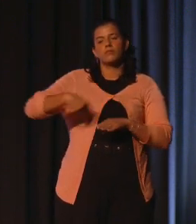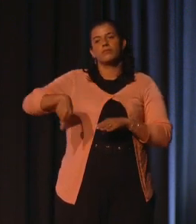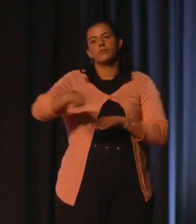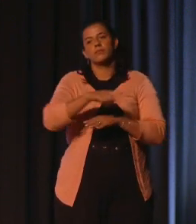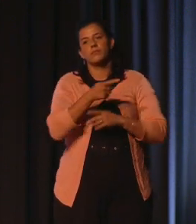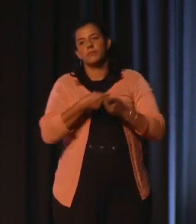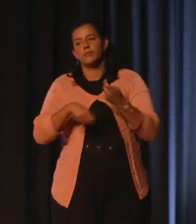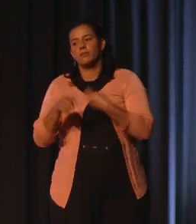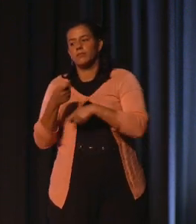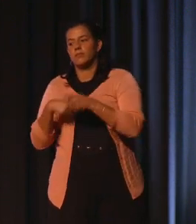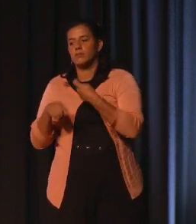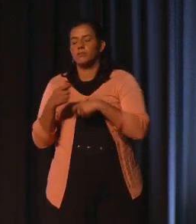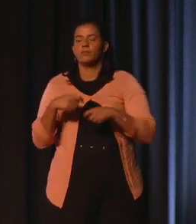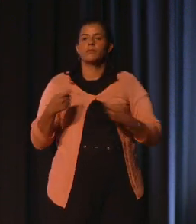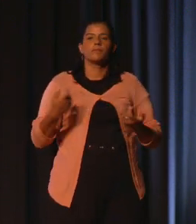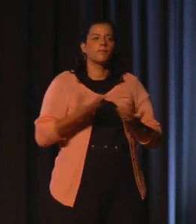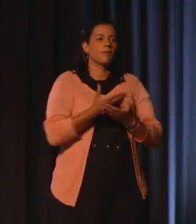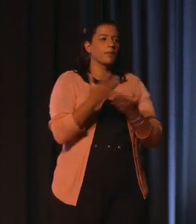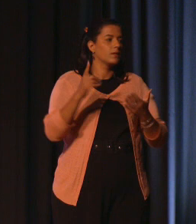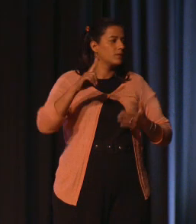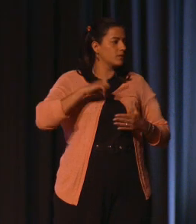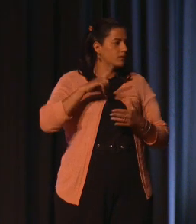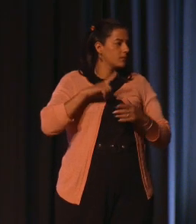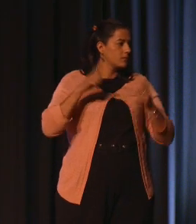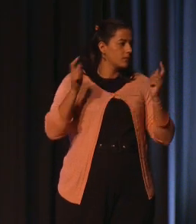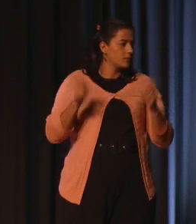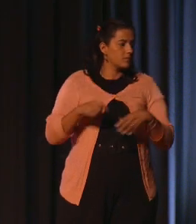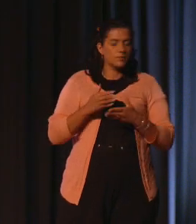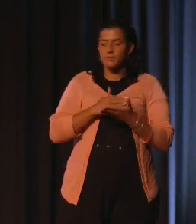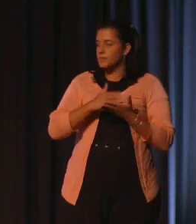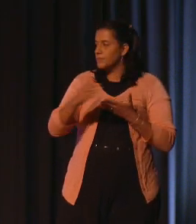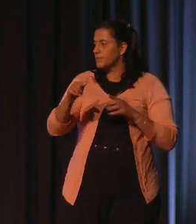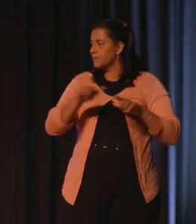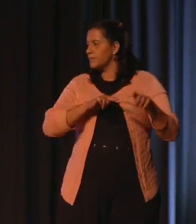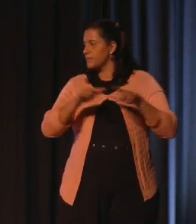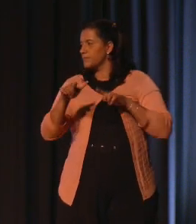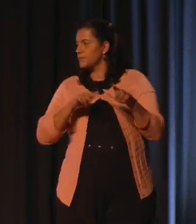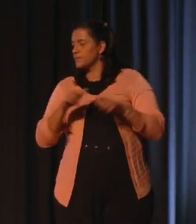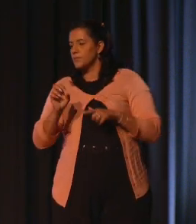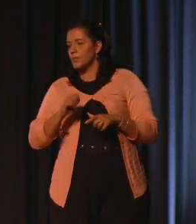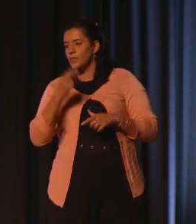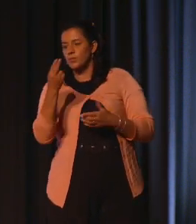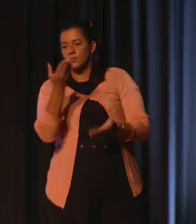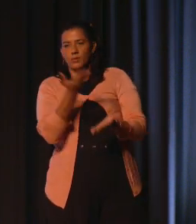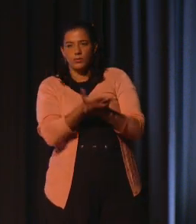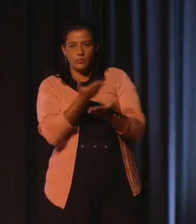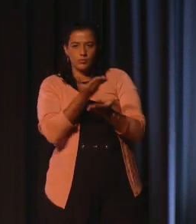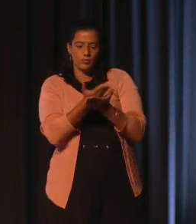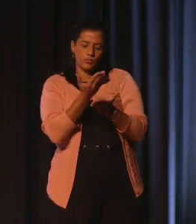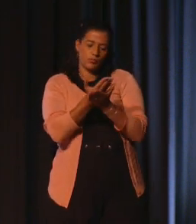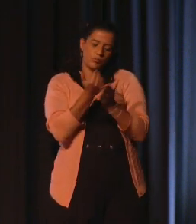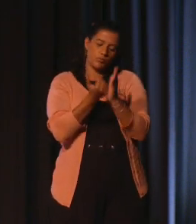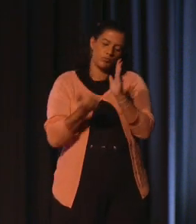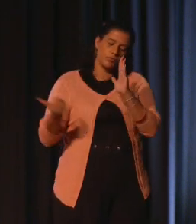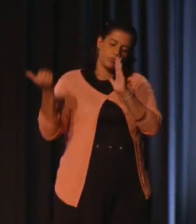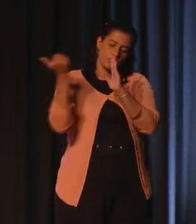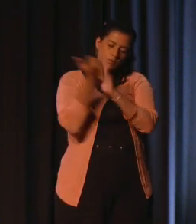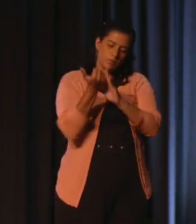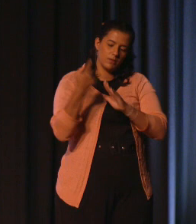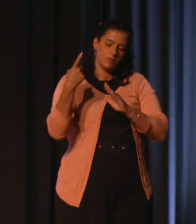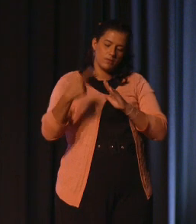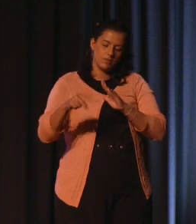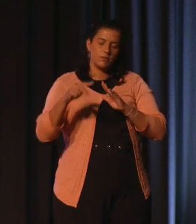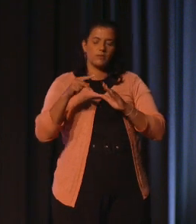meio econômico, geralmente, porque ele começa a trabalhar, ou ele já está num estudo mais avançado, já está pensando na sua